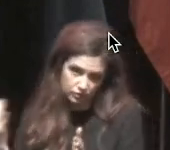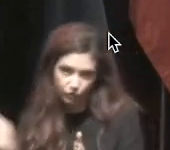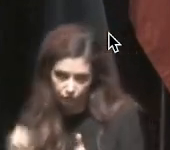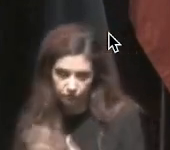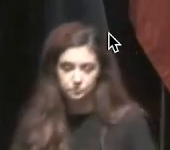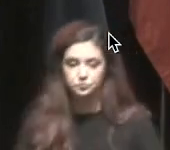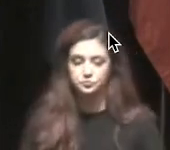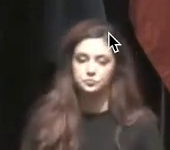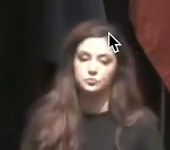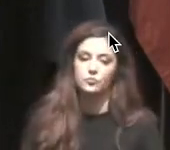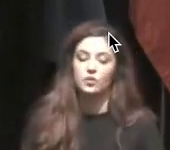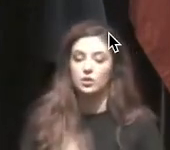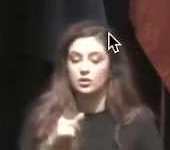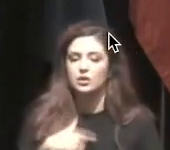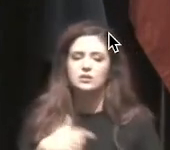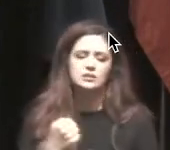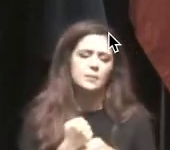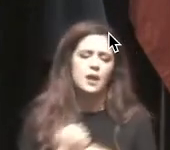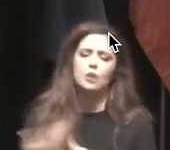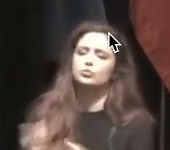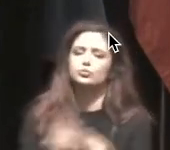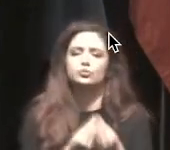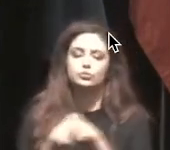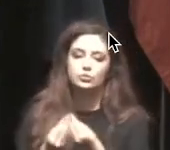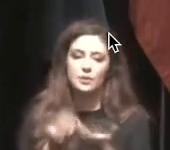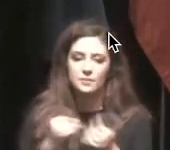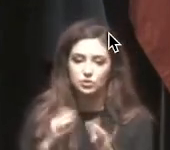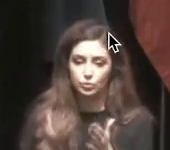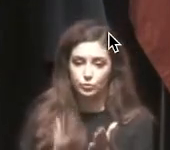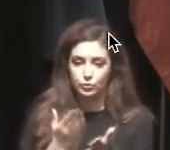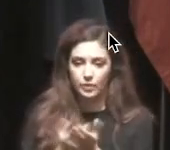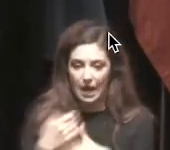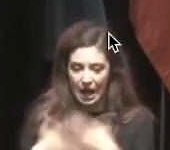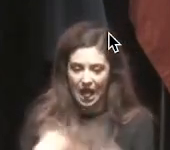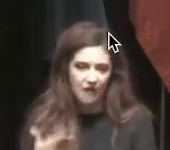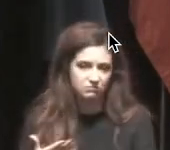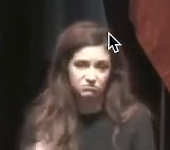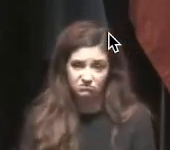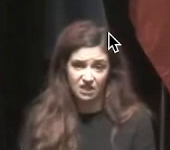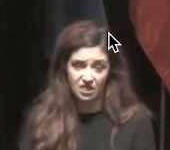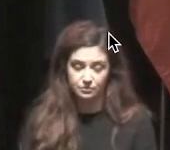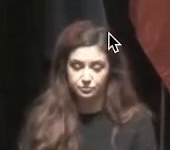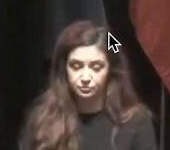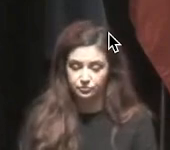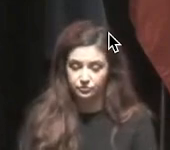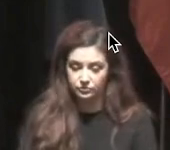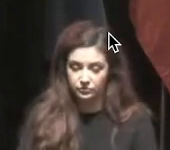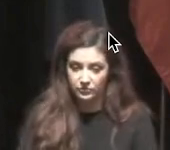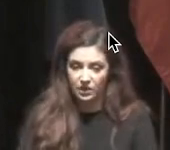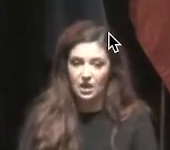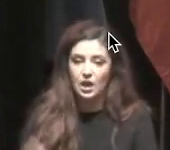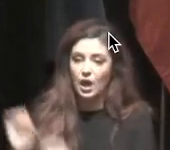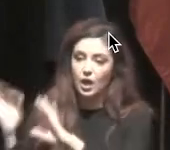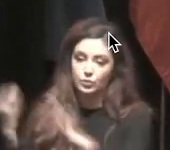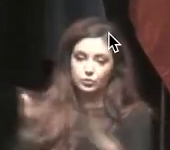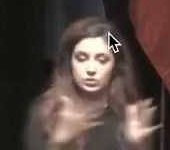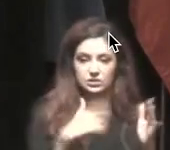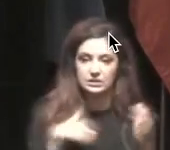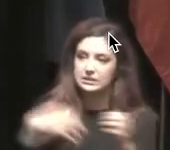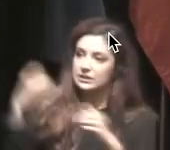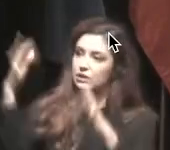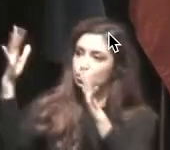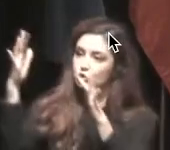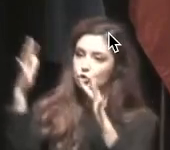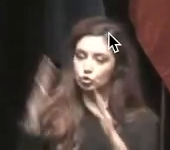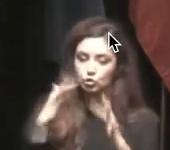2022. O Sr. Presidente diz que quer trabalhar com todos, mas depois não implementa as propostas que são aprovadas na Câmara. Também não avança a arborização e a criação de sombras em toda